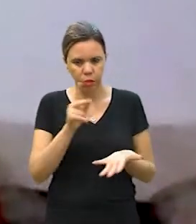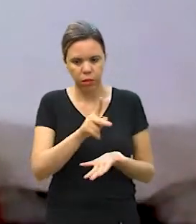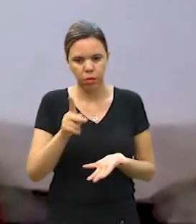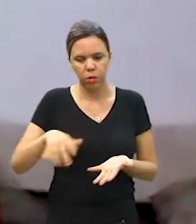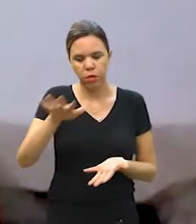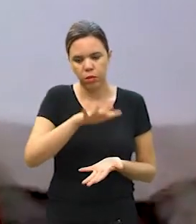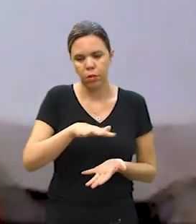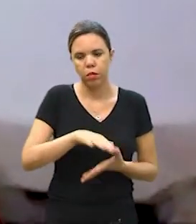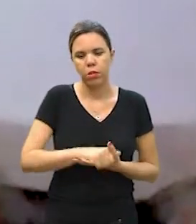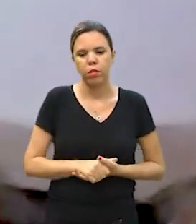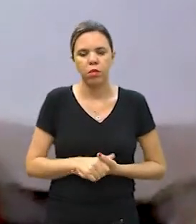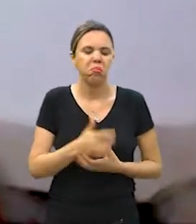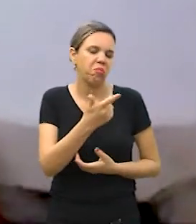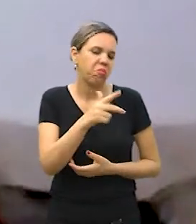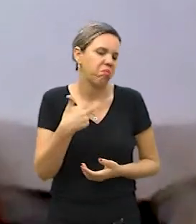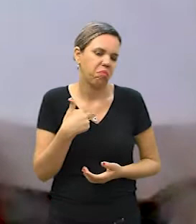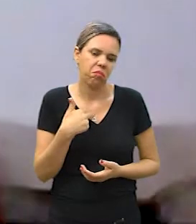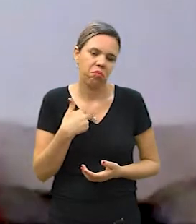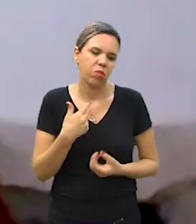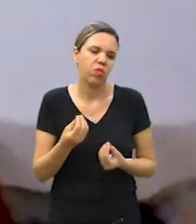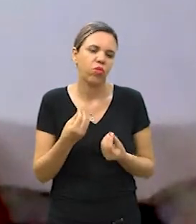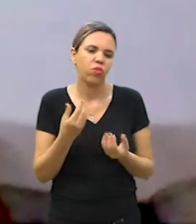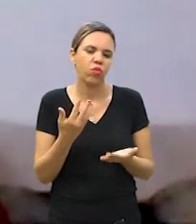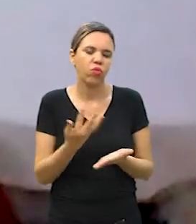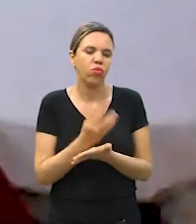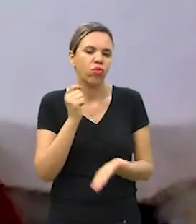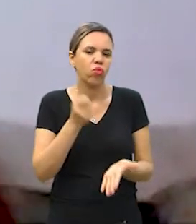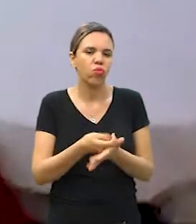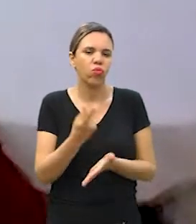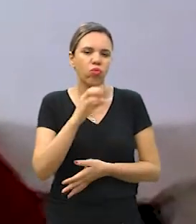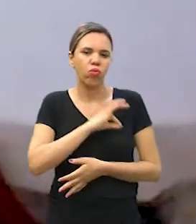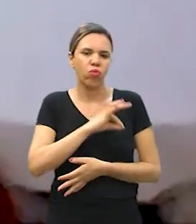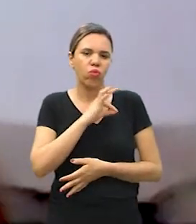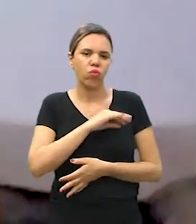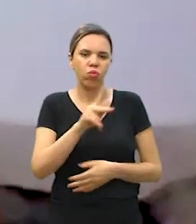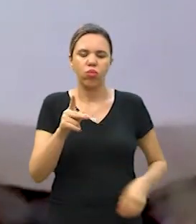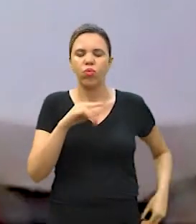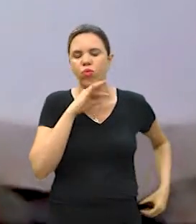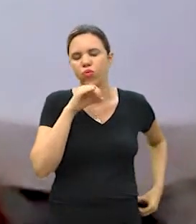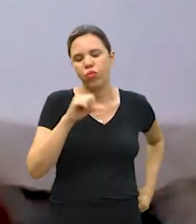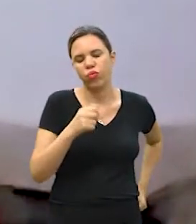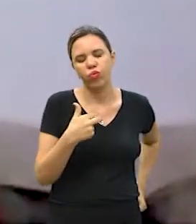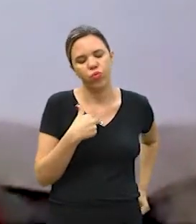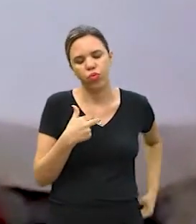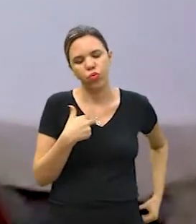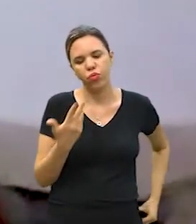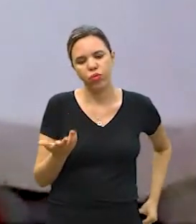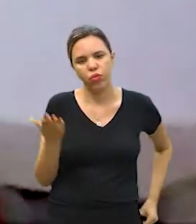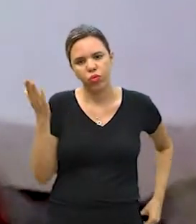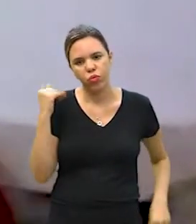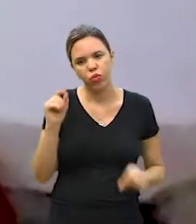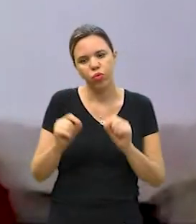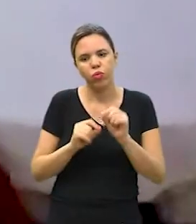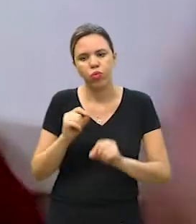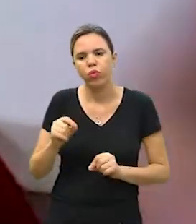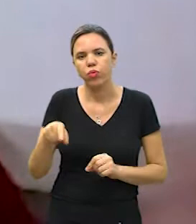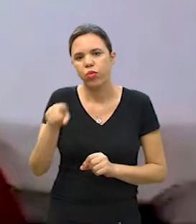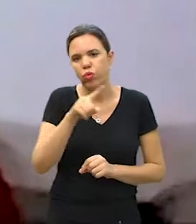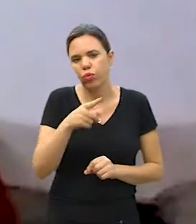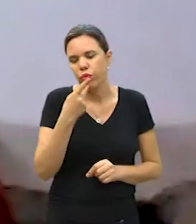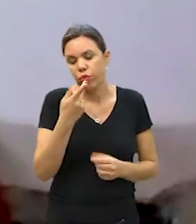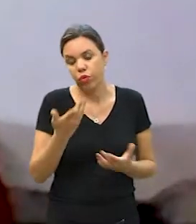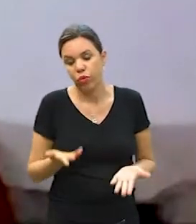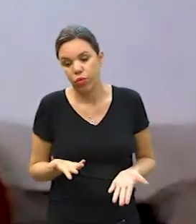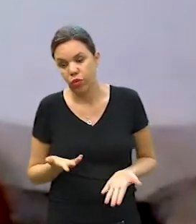ser professor, professora, mas não tem condições. Como que eu vou sobreviver com o salário de um professor ou de uma professora? E sabendo, né? Então,